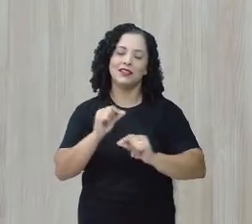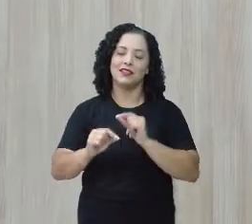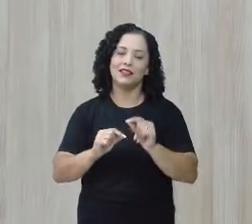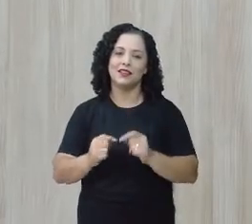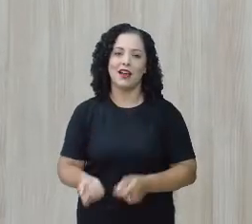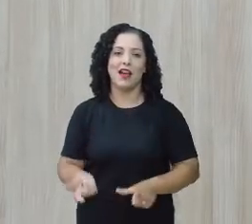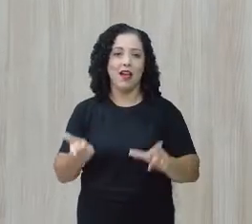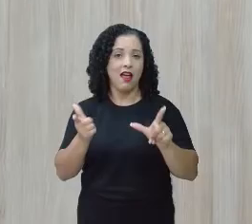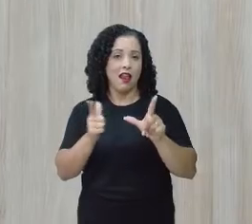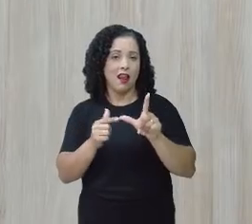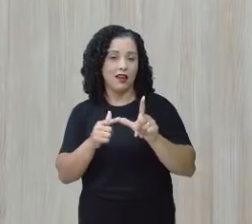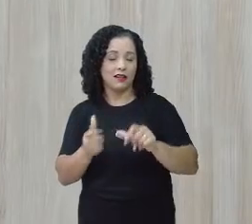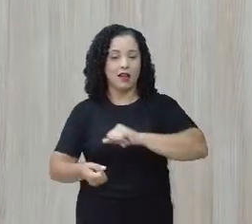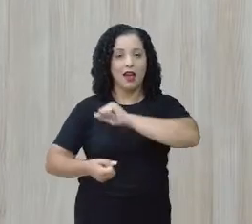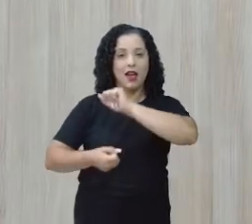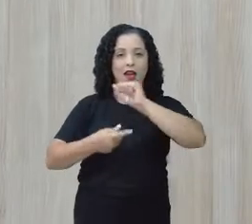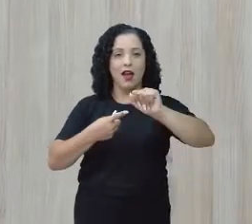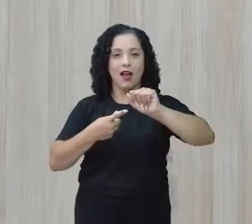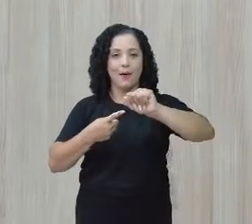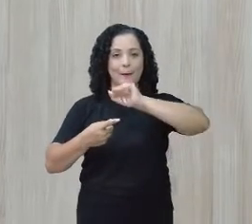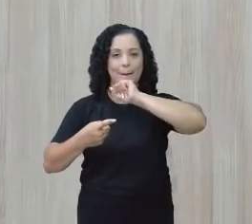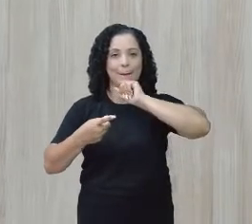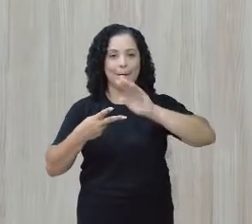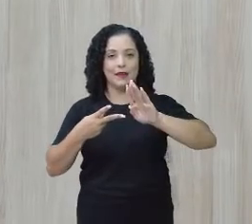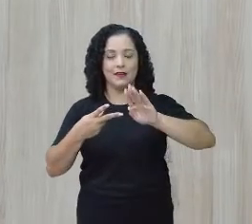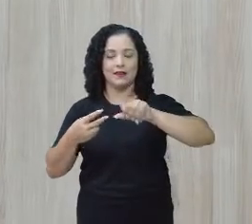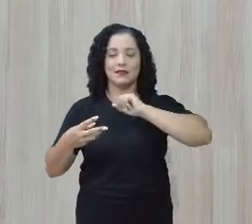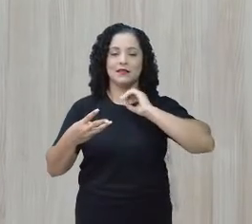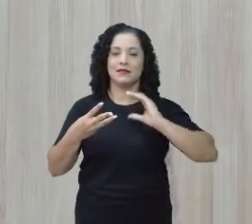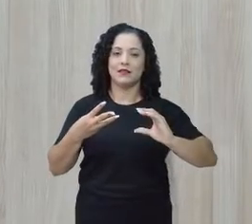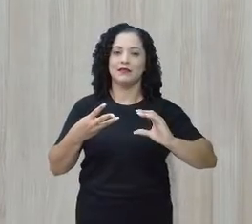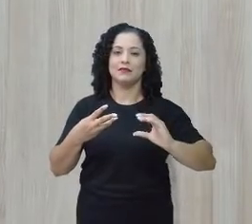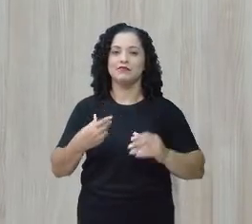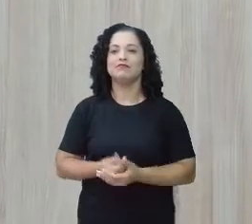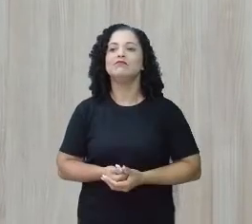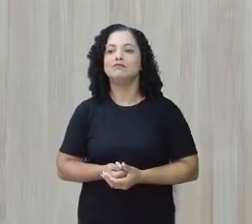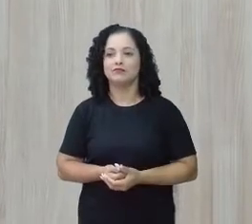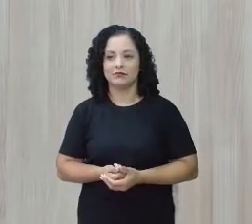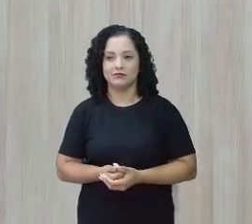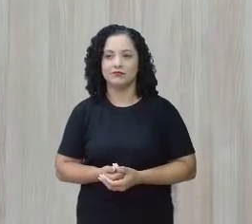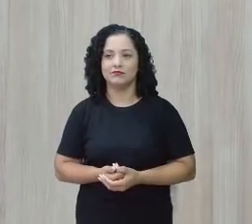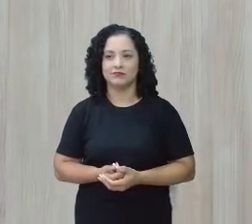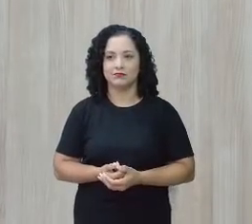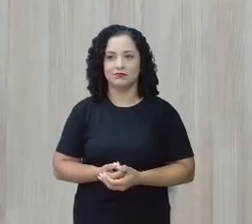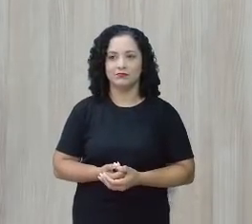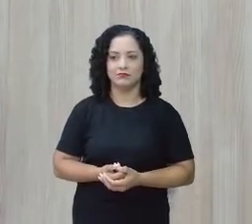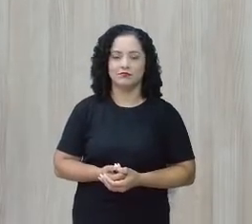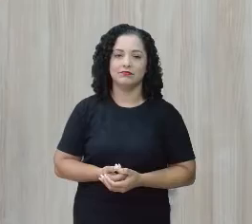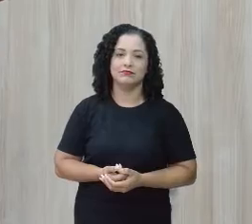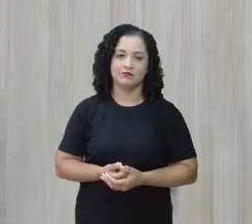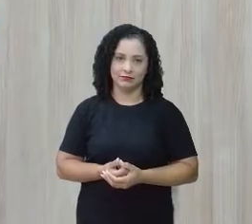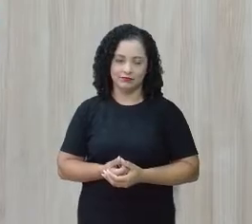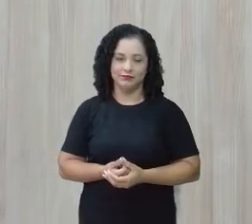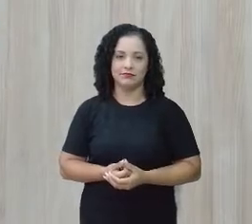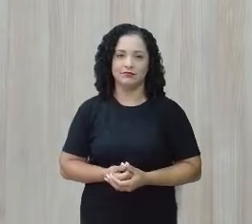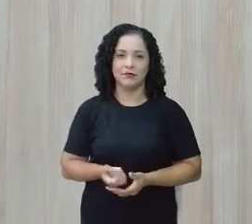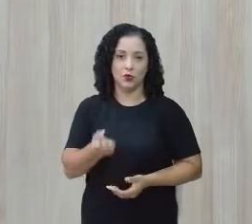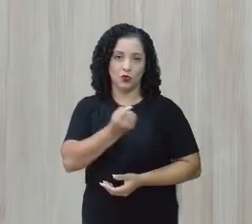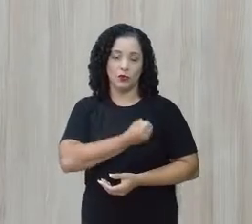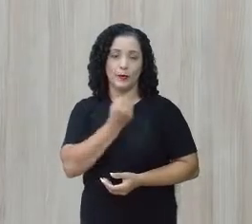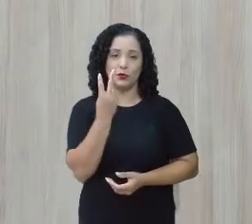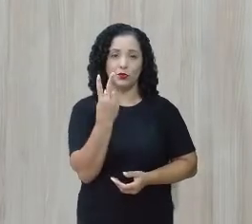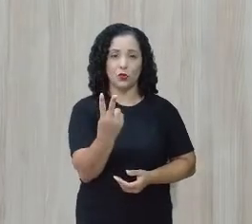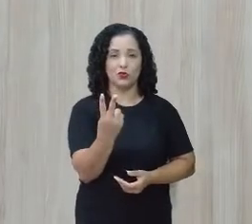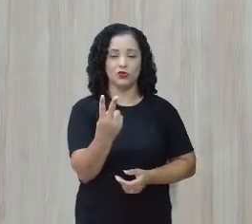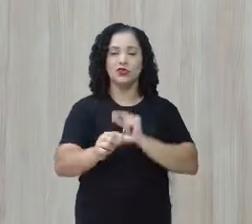as letrinhas, porque é muito importante para a gente, desculpa, a letrinha não, o número. O número e depois a letra. Então, no número 2,